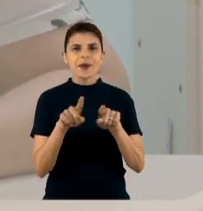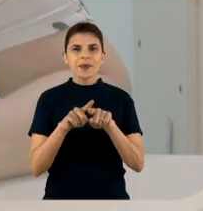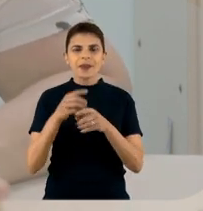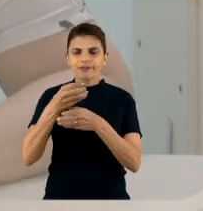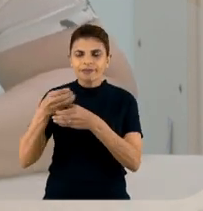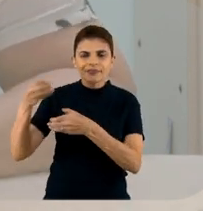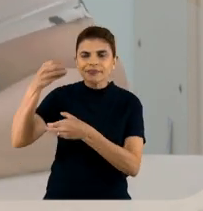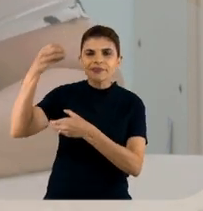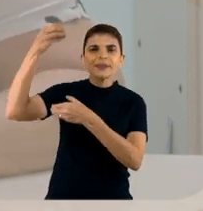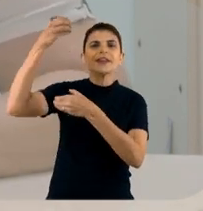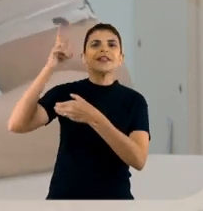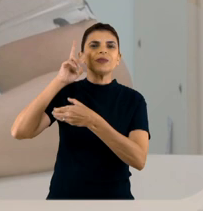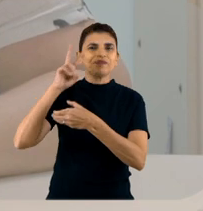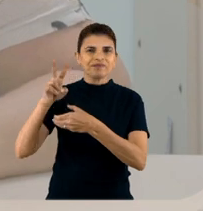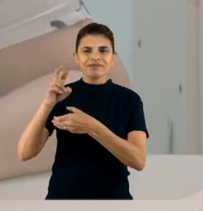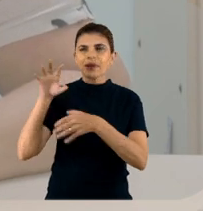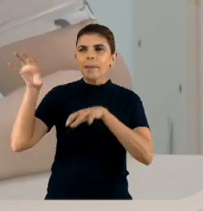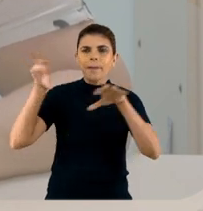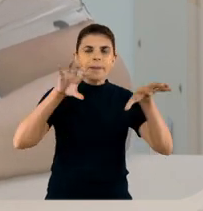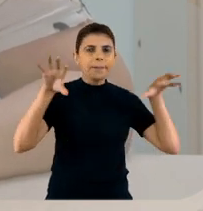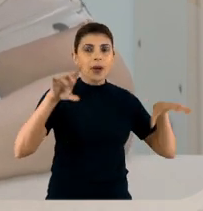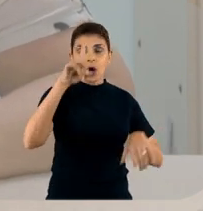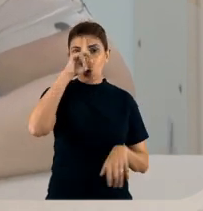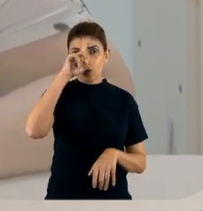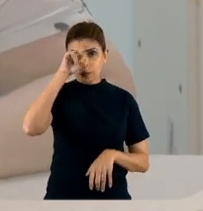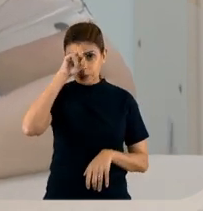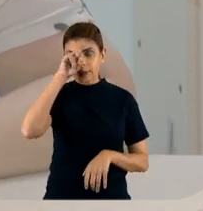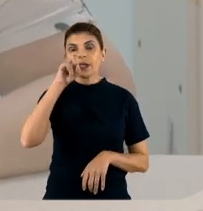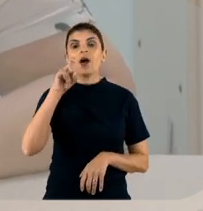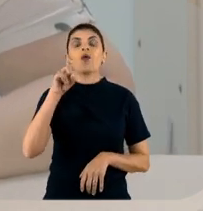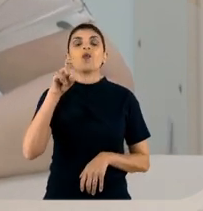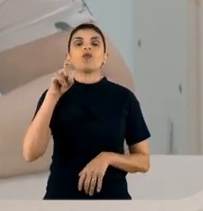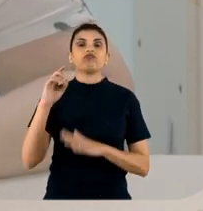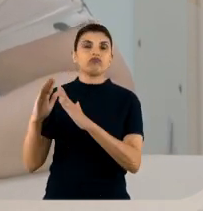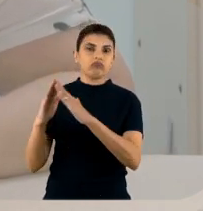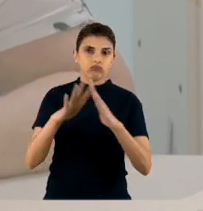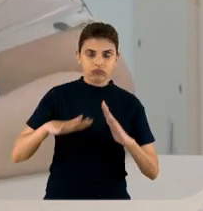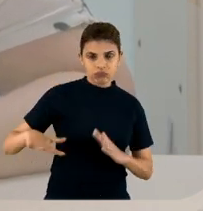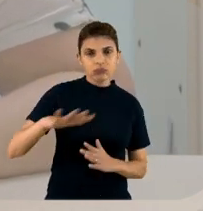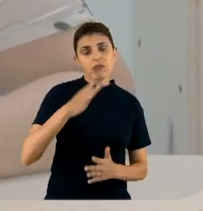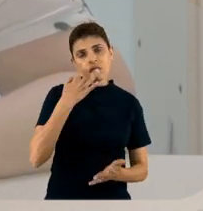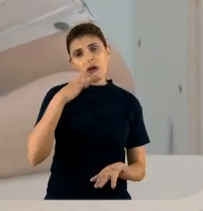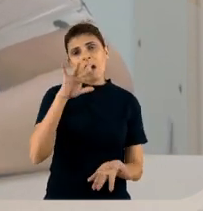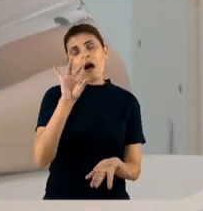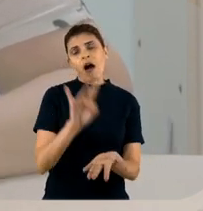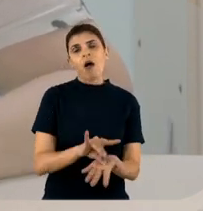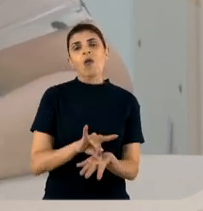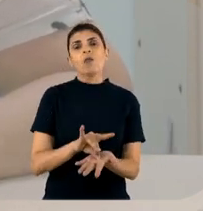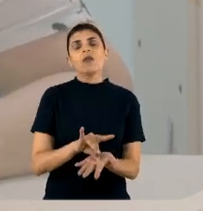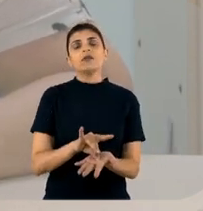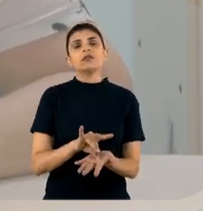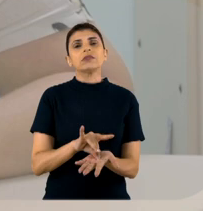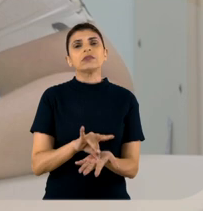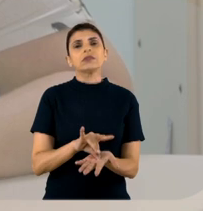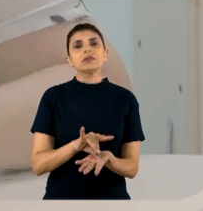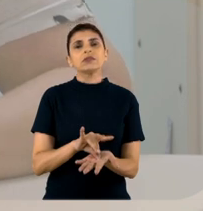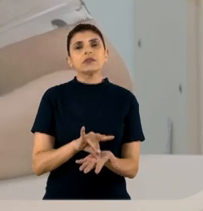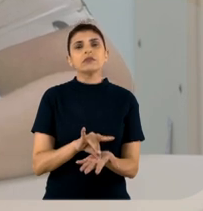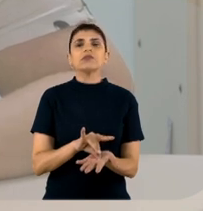ver naquelas chamine zinhas que tem né em todo o hospital então Eh realmente